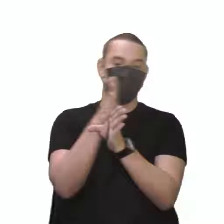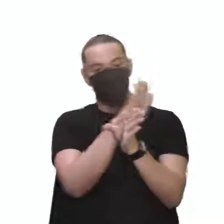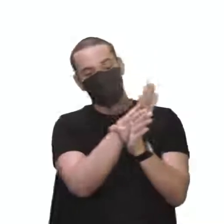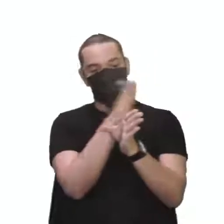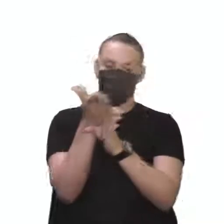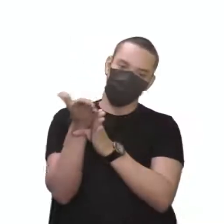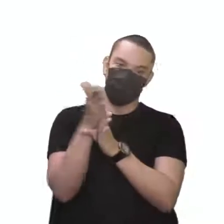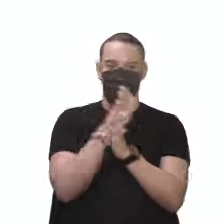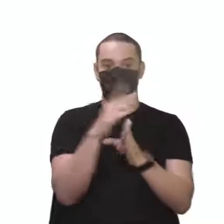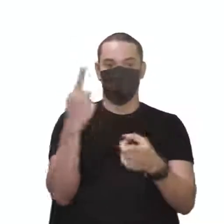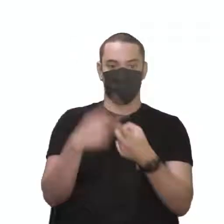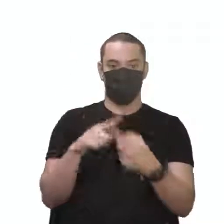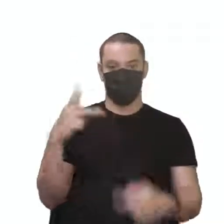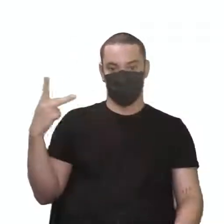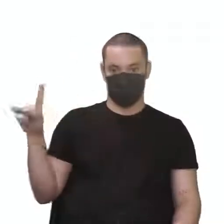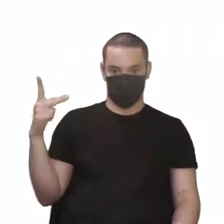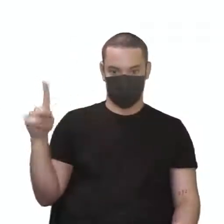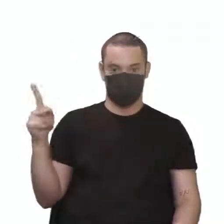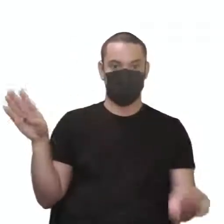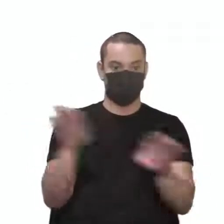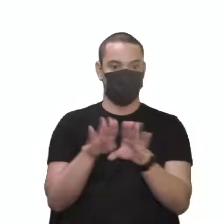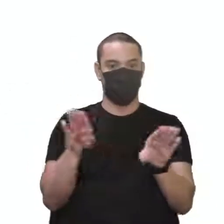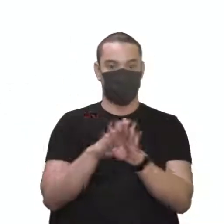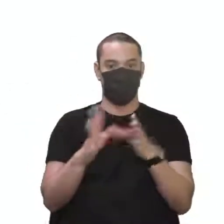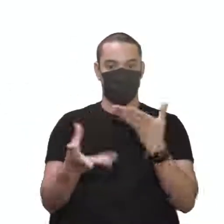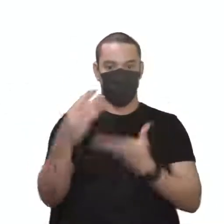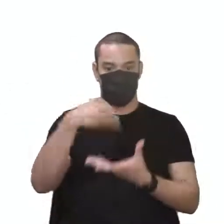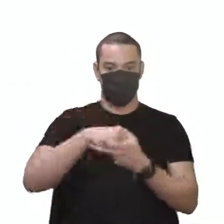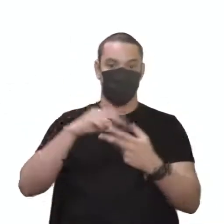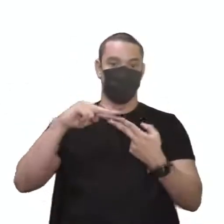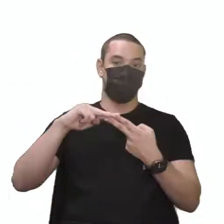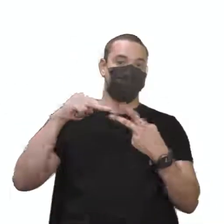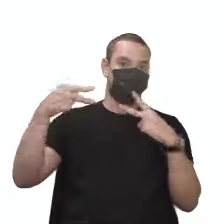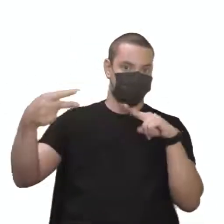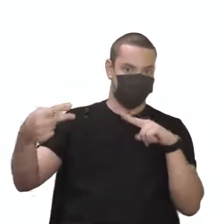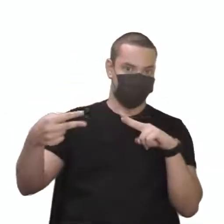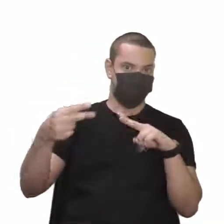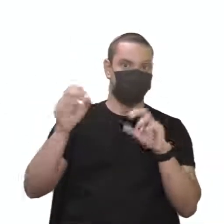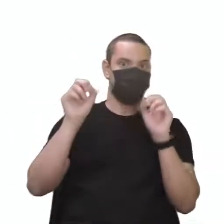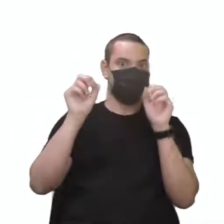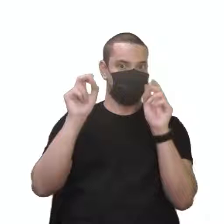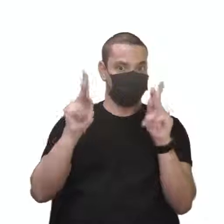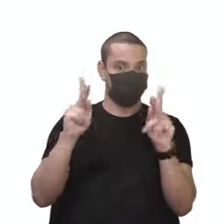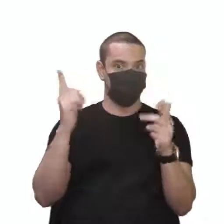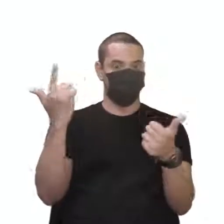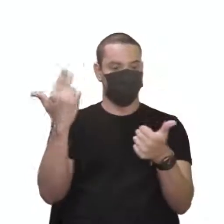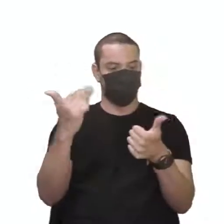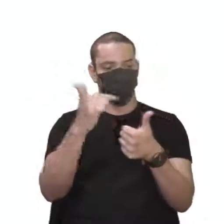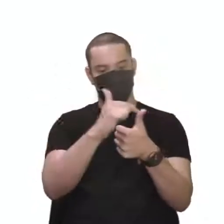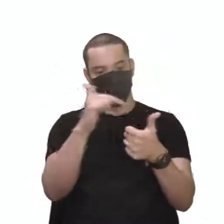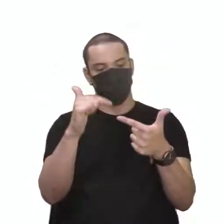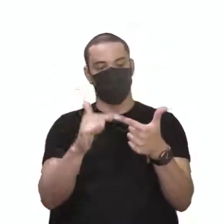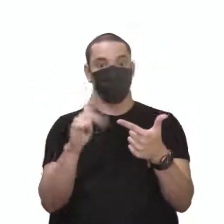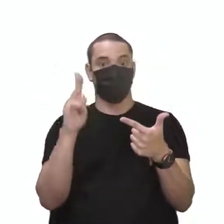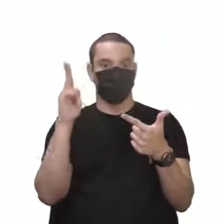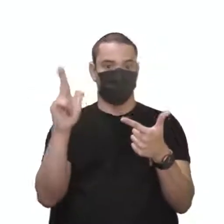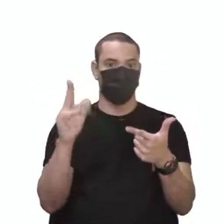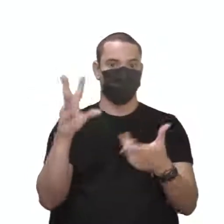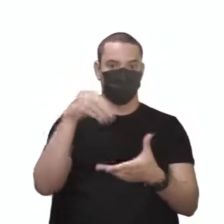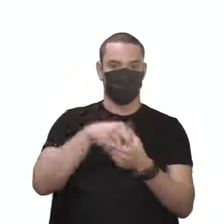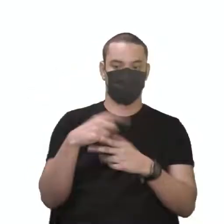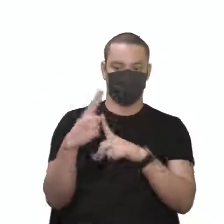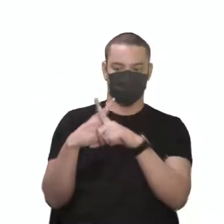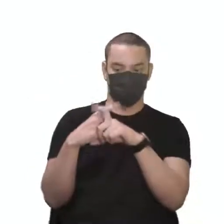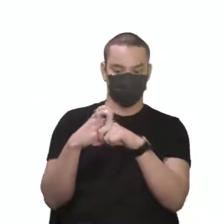Os adenoassociados de vírus também integram seu DNA, ok, como os lentivírus e como os retrovírus, ao cromossomo da